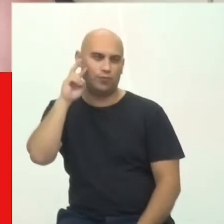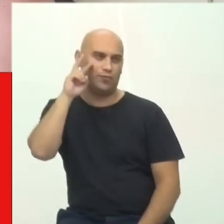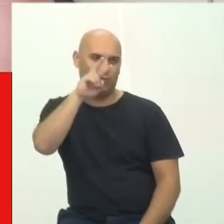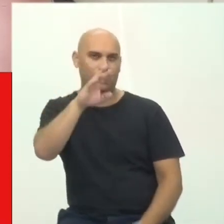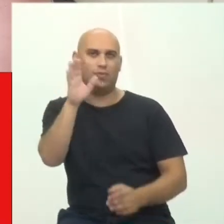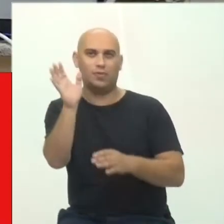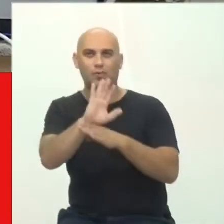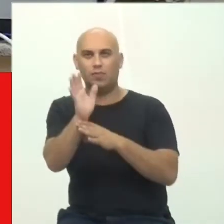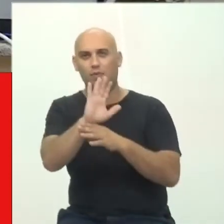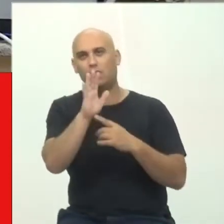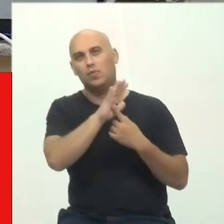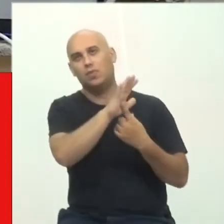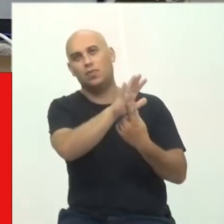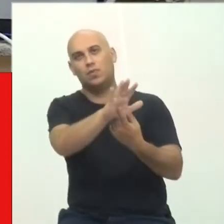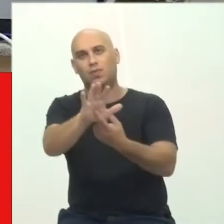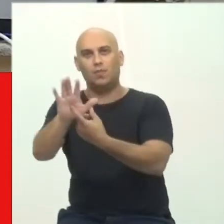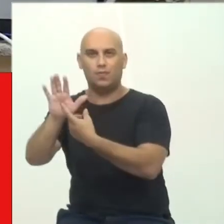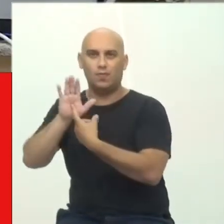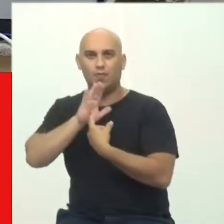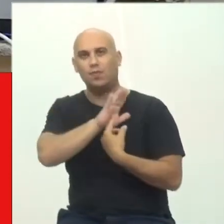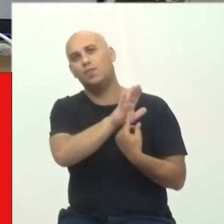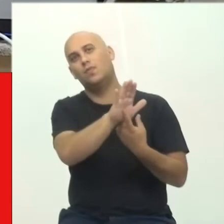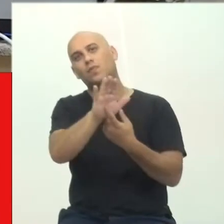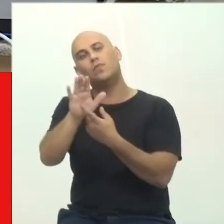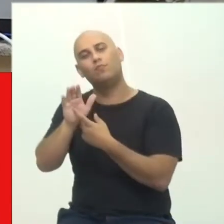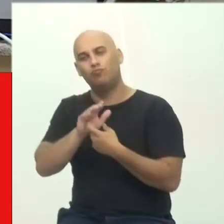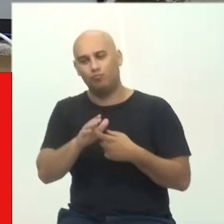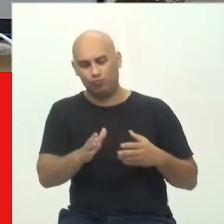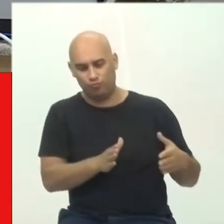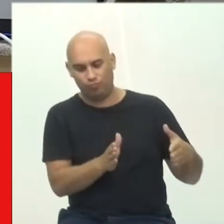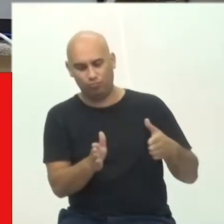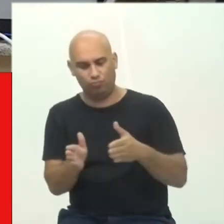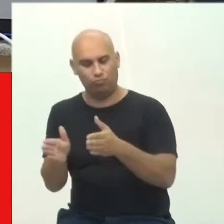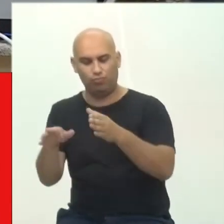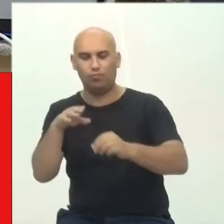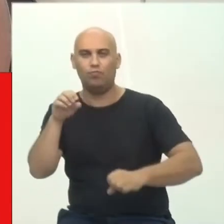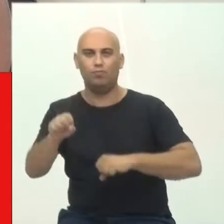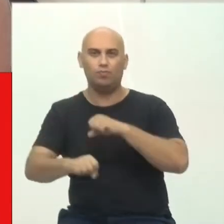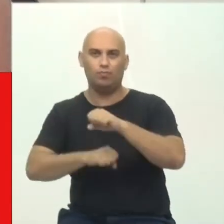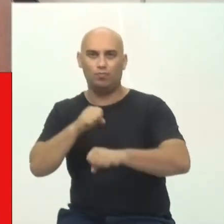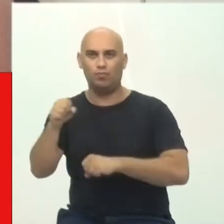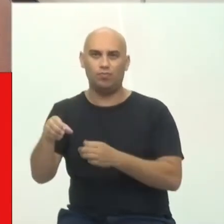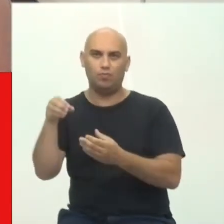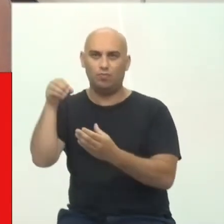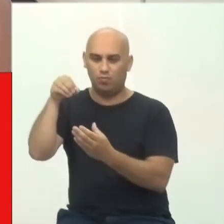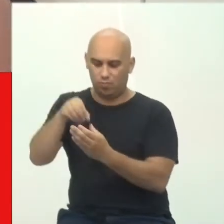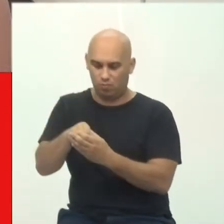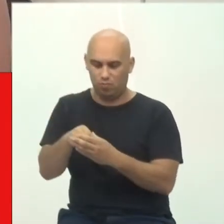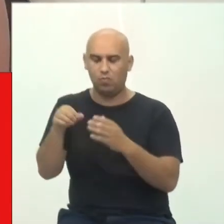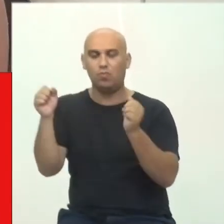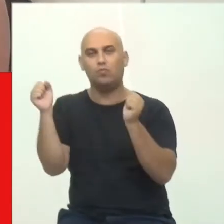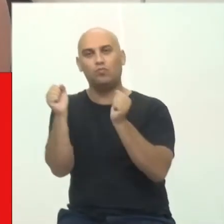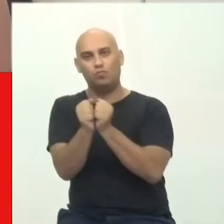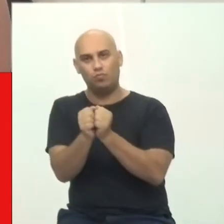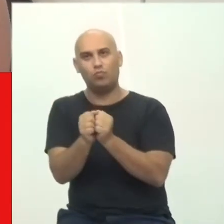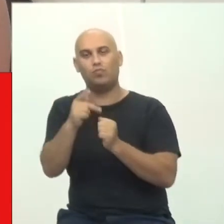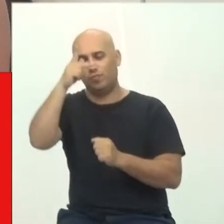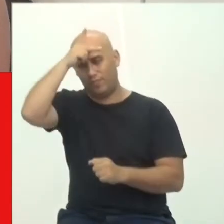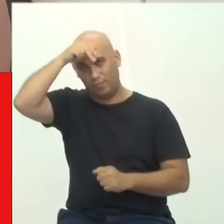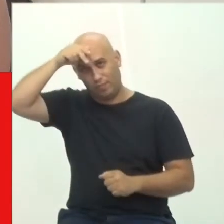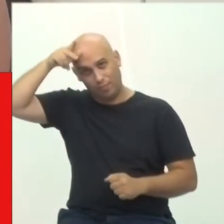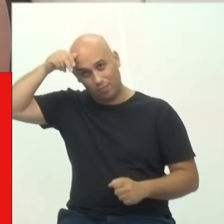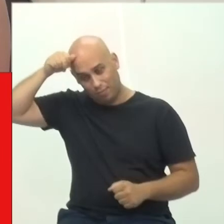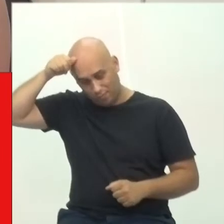vídeo demonstrativo, né, de todo esse percurso que a universidade, junto com a prefeitura, conseguiu executar